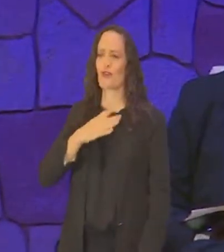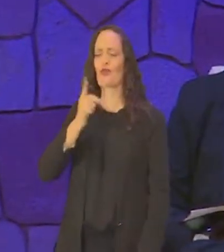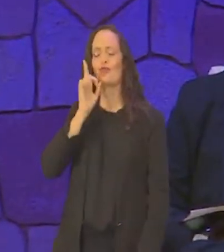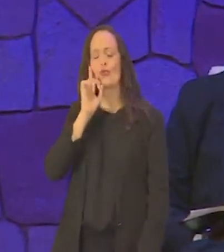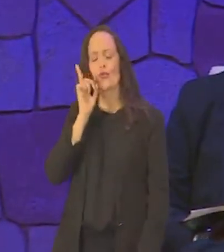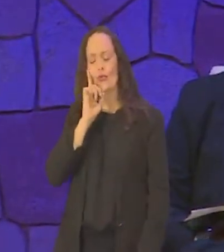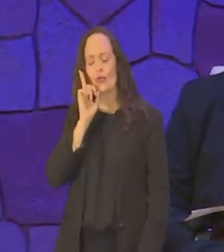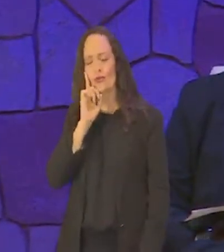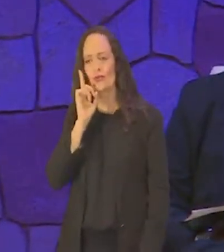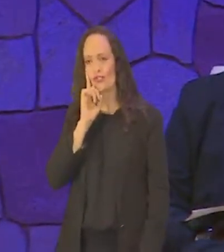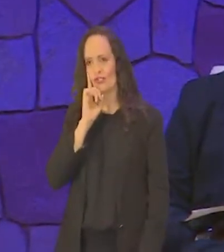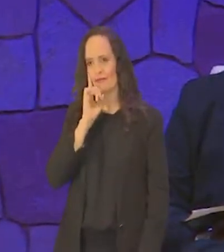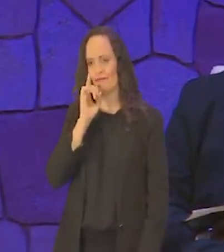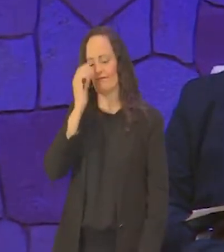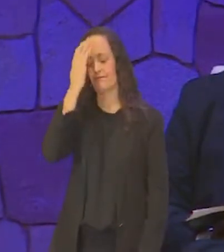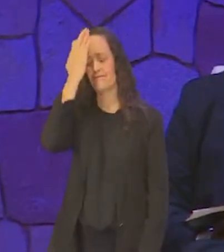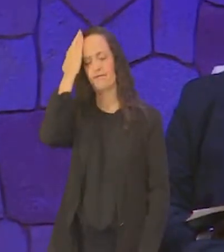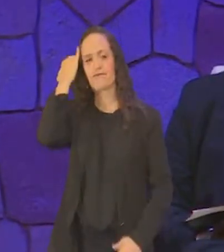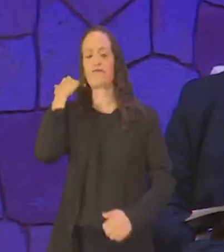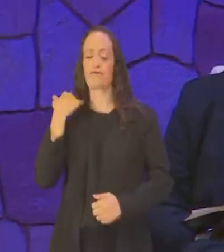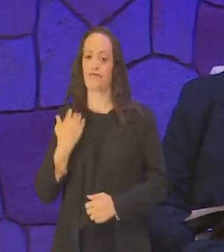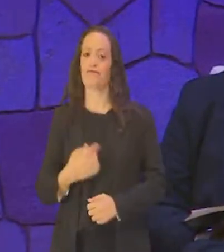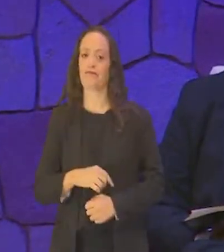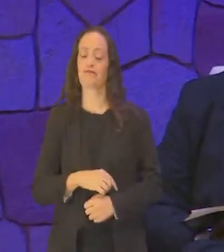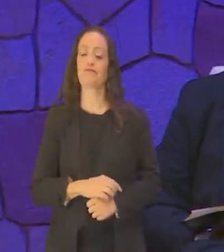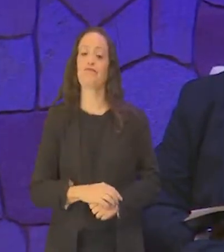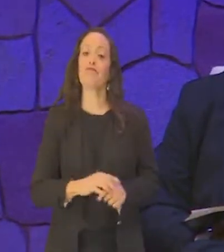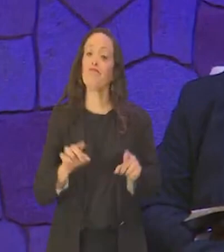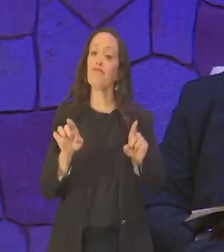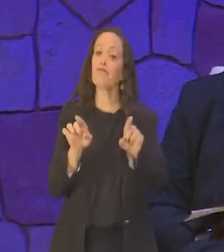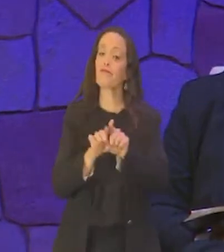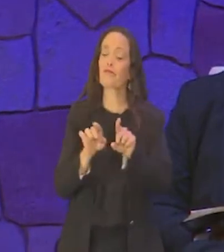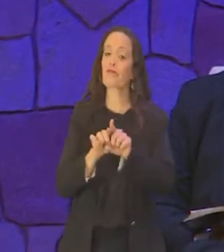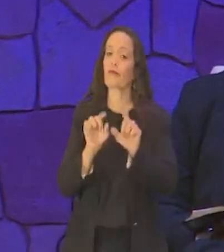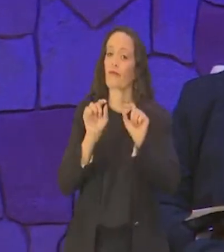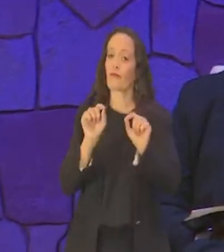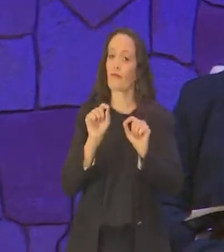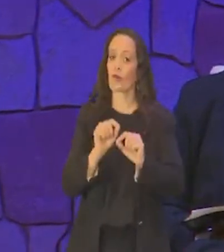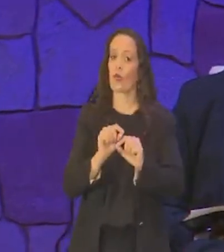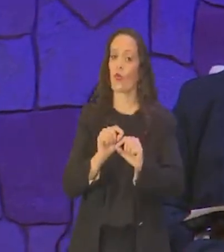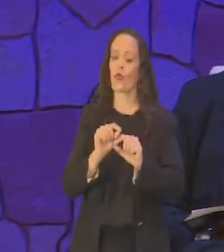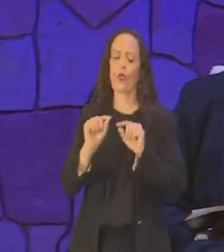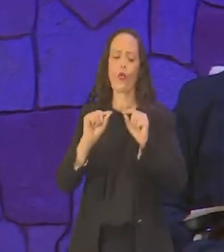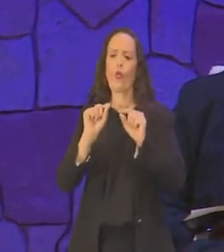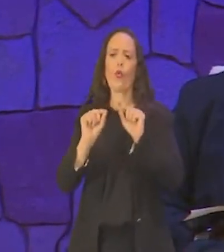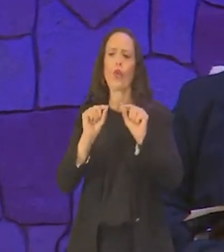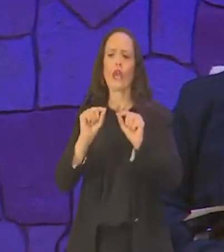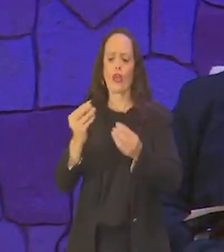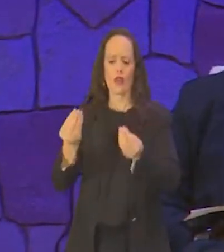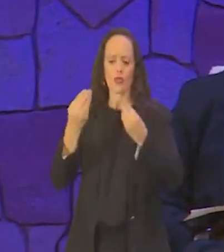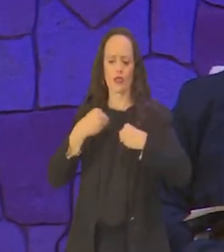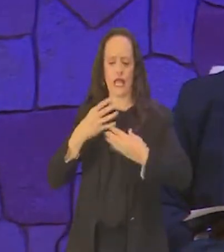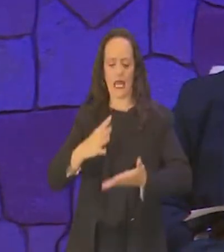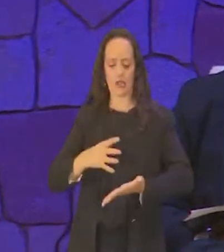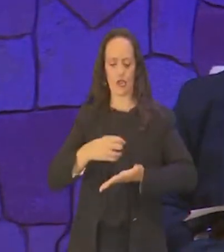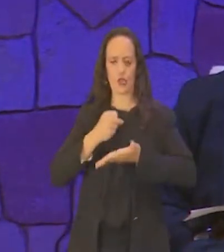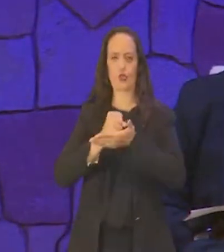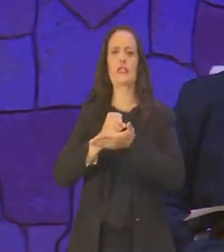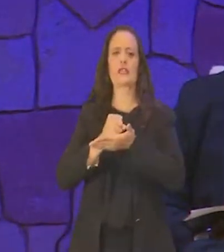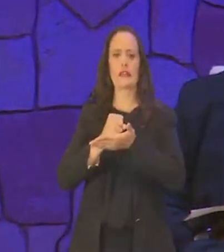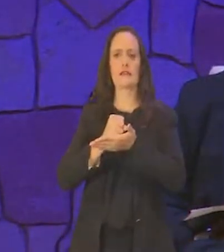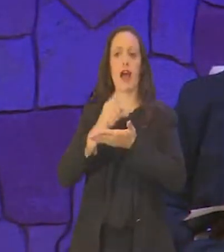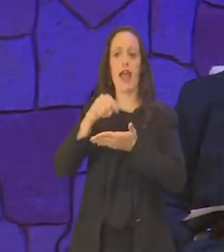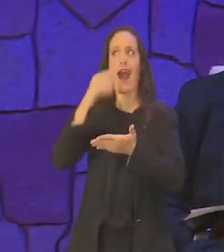a dia. O segundo princípio é que o que nos sustenta é a confiança que